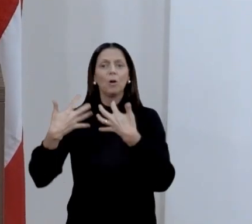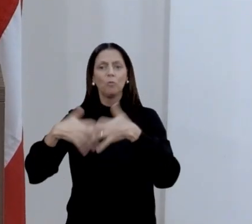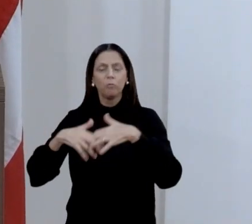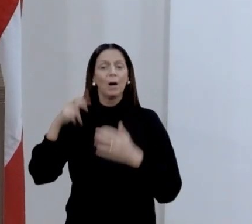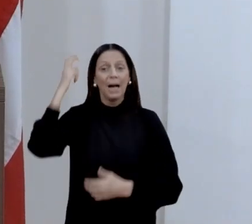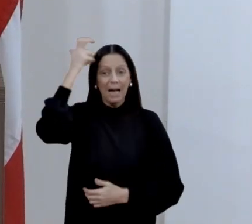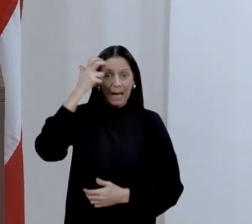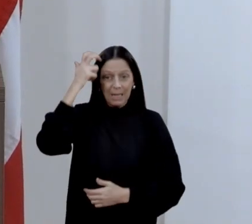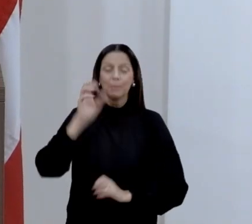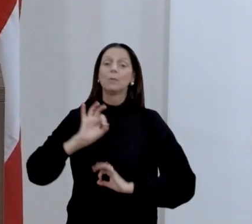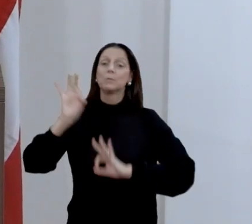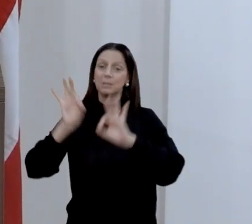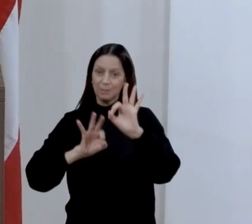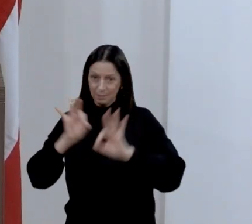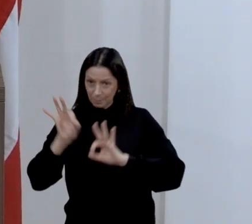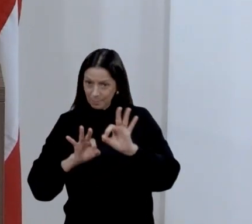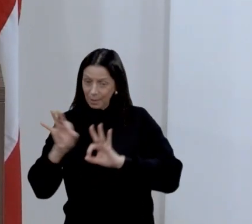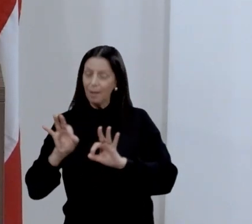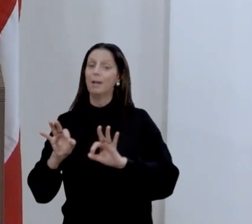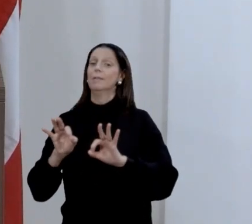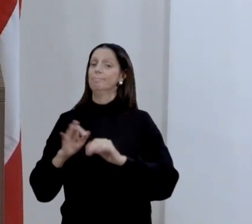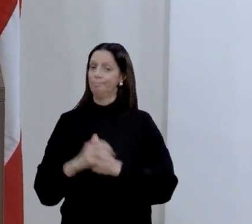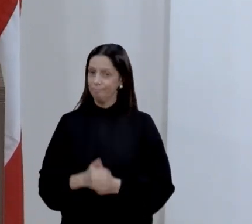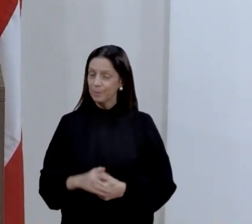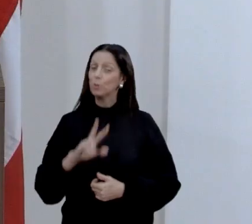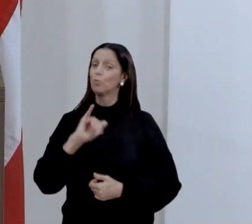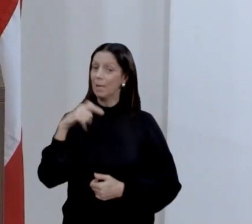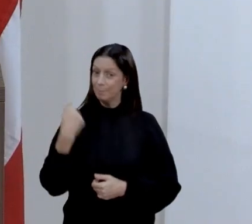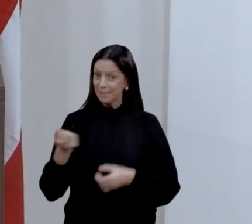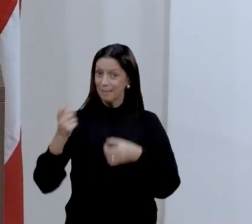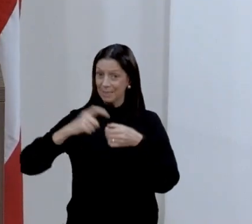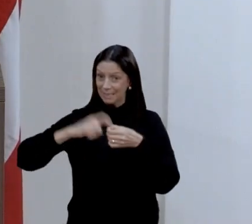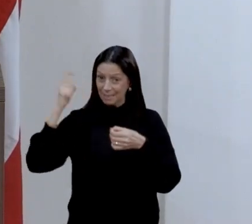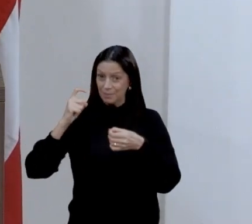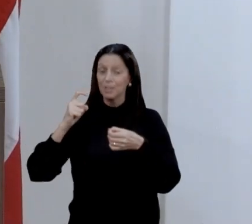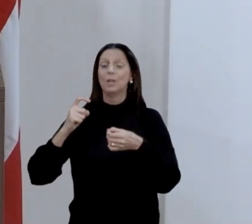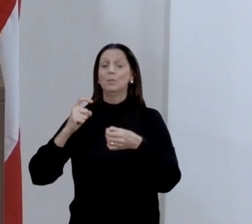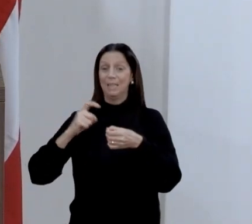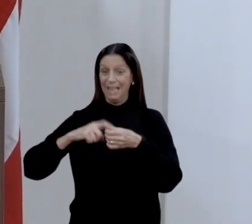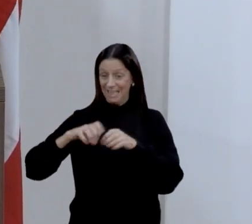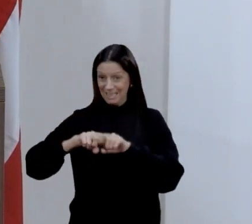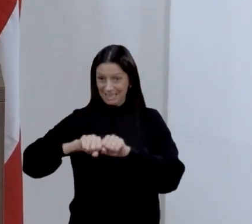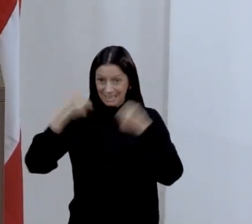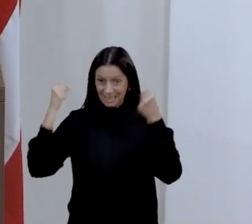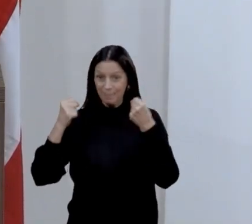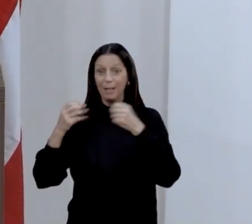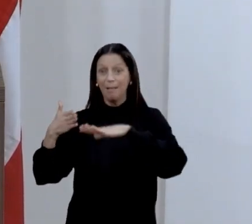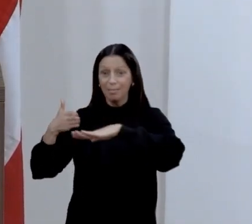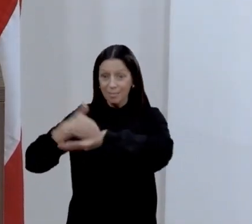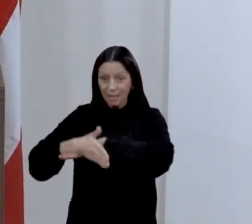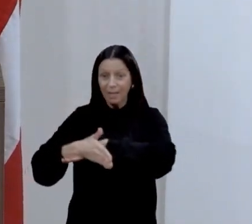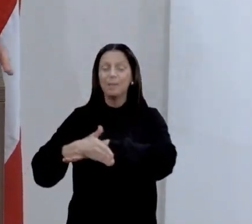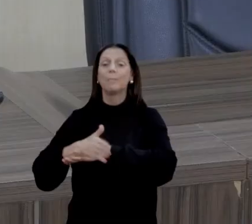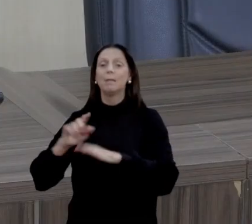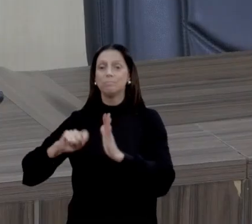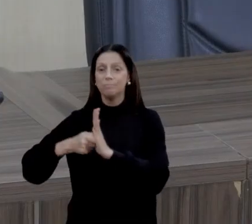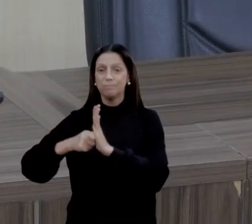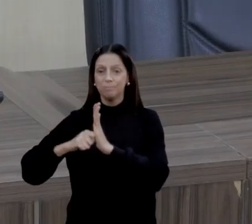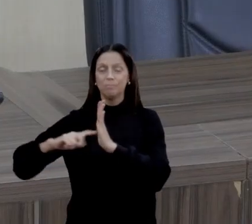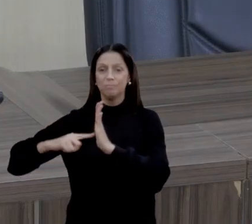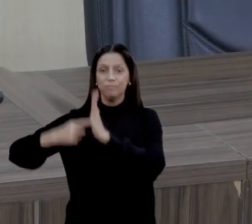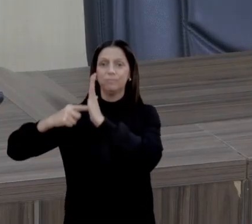se prepara, porque vai precisar você arrancar o cadeado e intervir para salvar essas famílias e essas empresas. Obrigado.